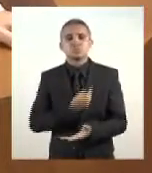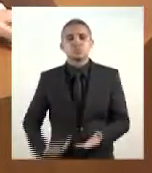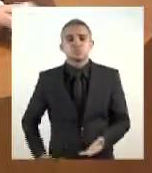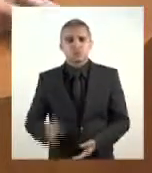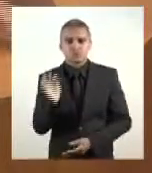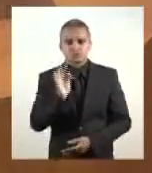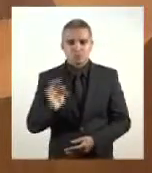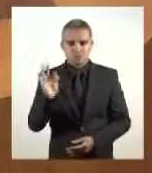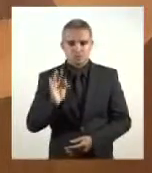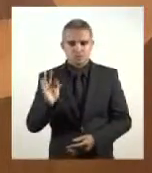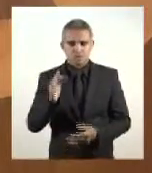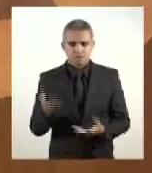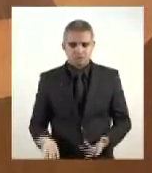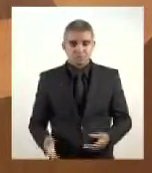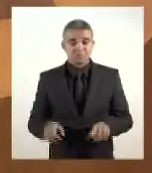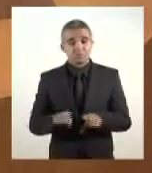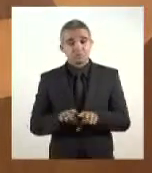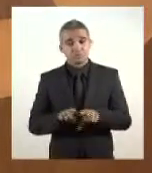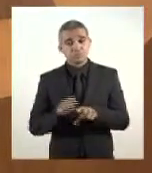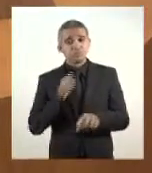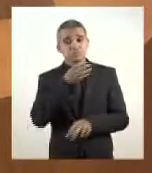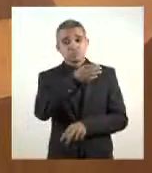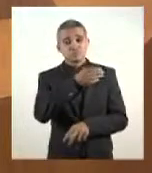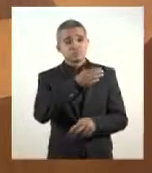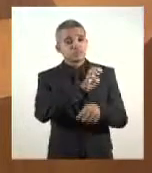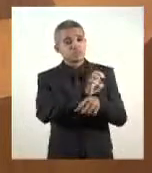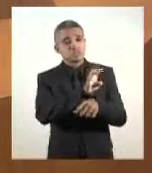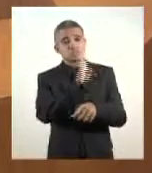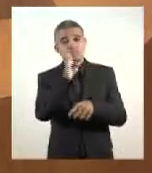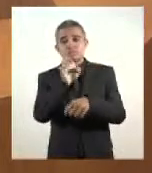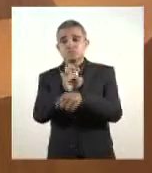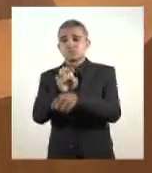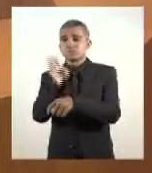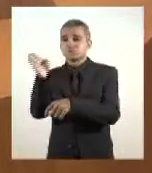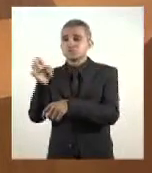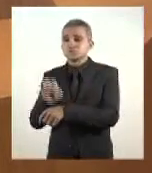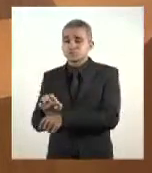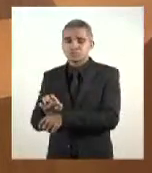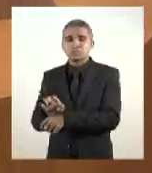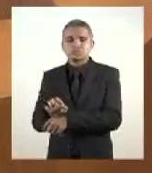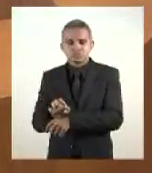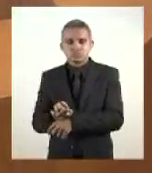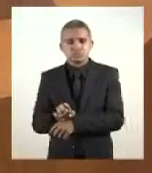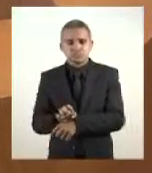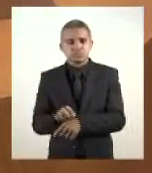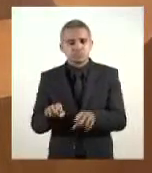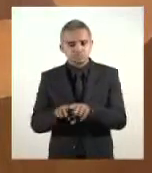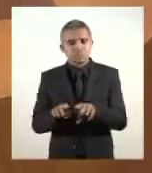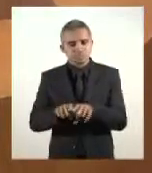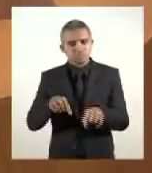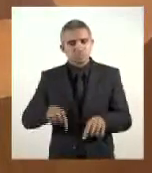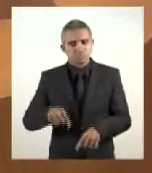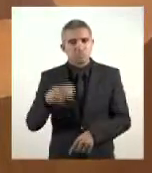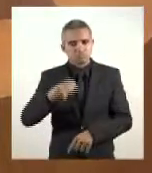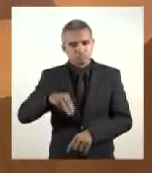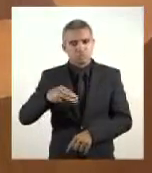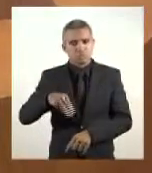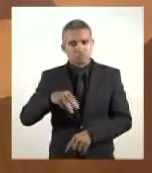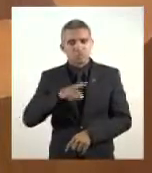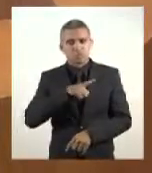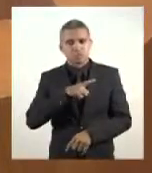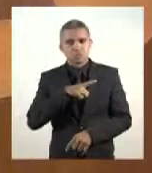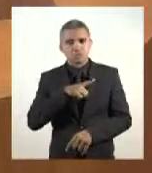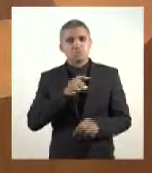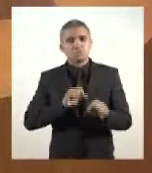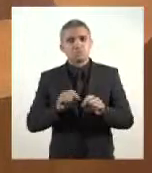Quando você anda em vários estados e vê um aparato da polícia, eu sei que aqui no Maranhão também, é evidente que aqui teve recursos federais para